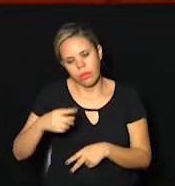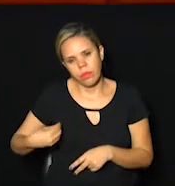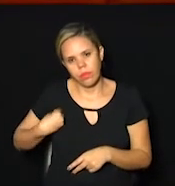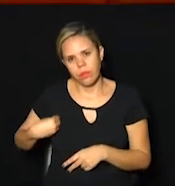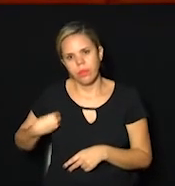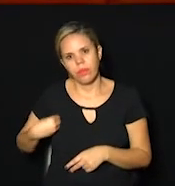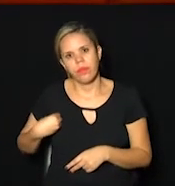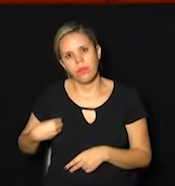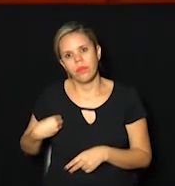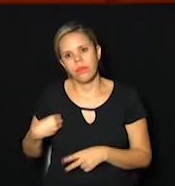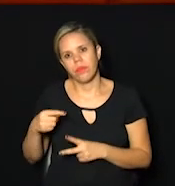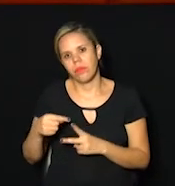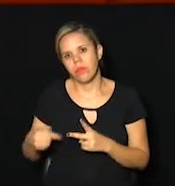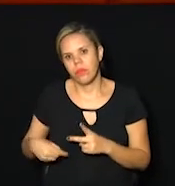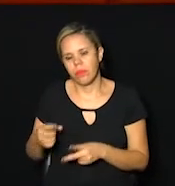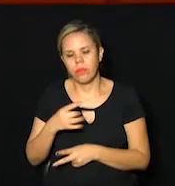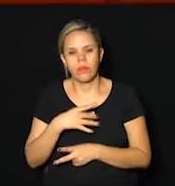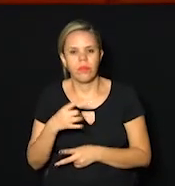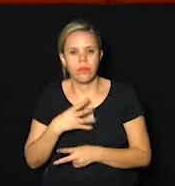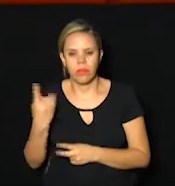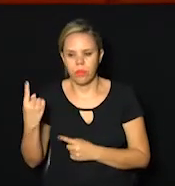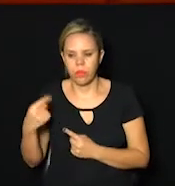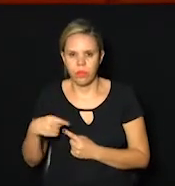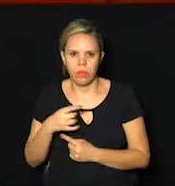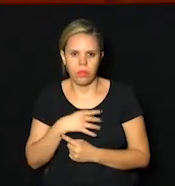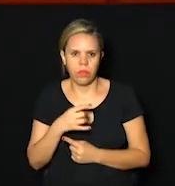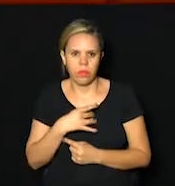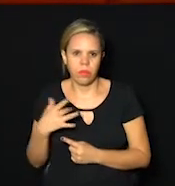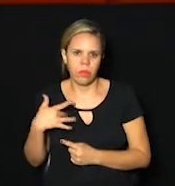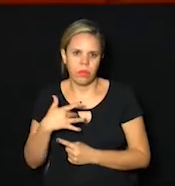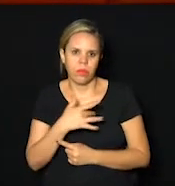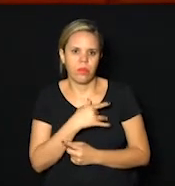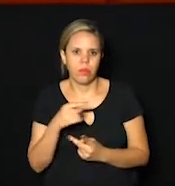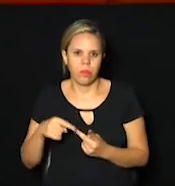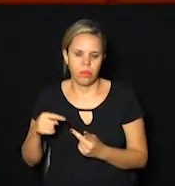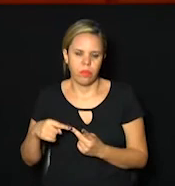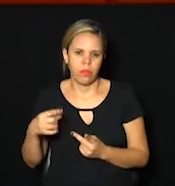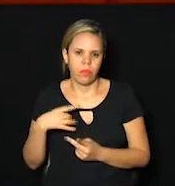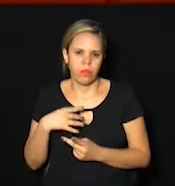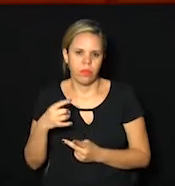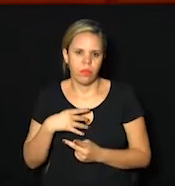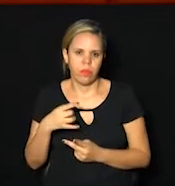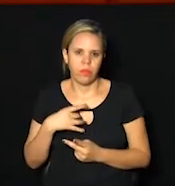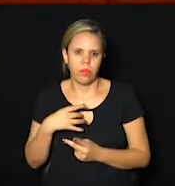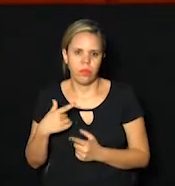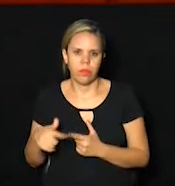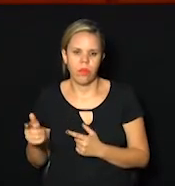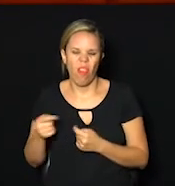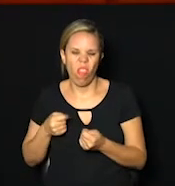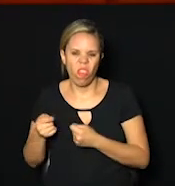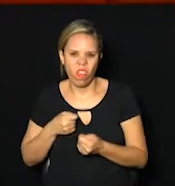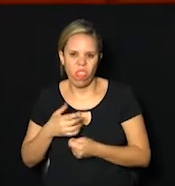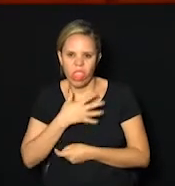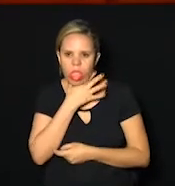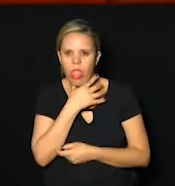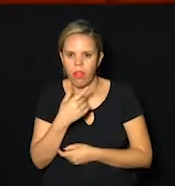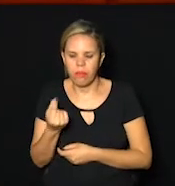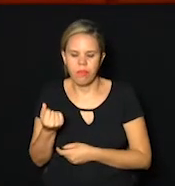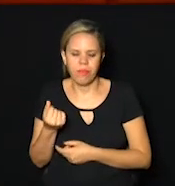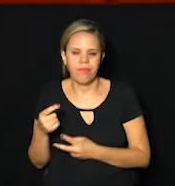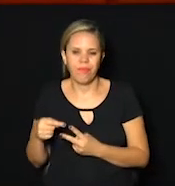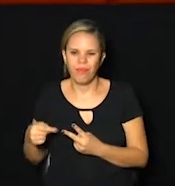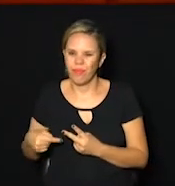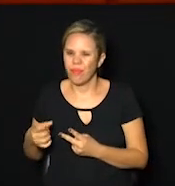convivendo com dois medos. Um é o medo da saúde e o outro é o medo do problema econômico. São dois medos muito grandes,